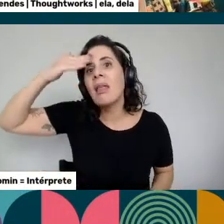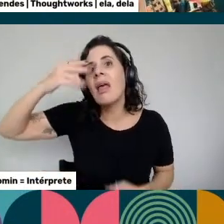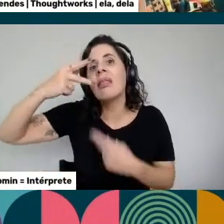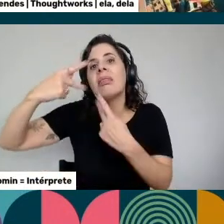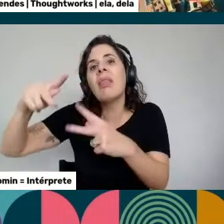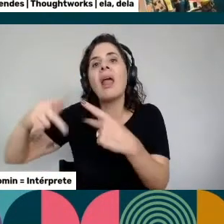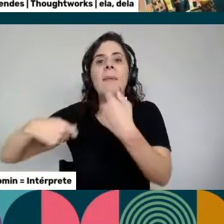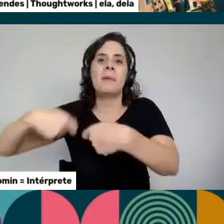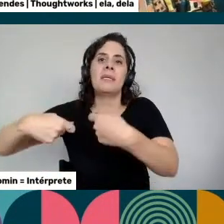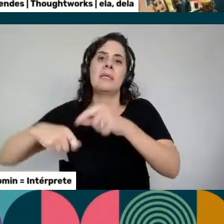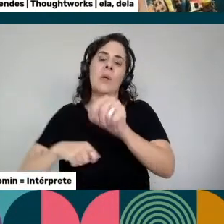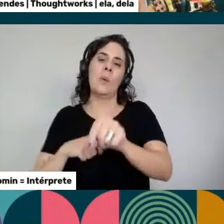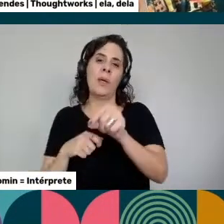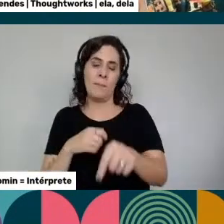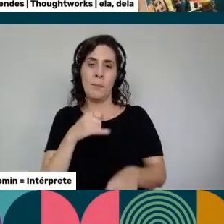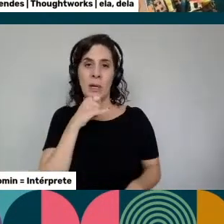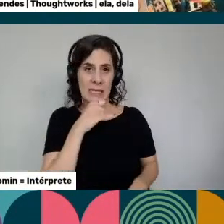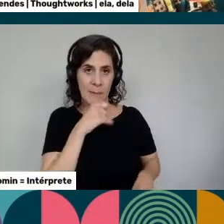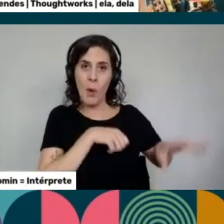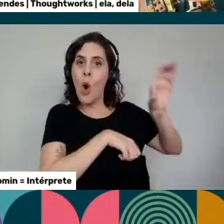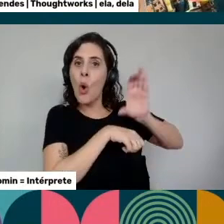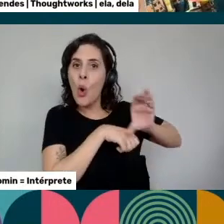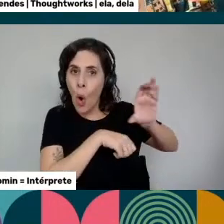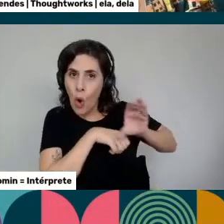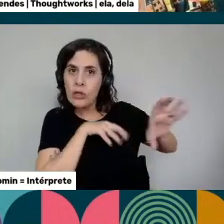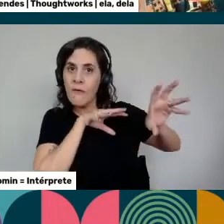exemplo, na área de tecnologia para pessoas com